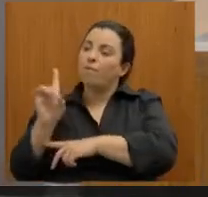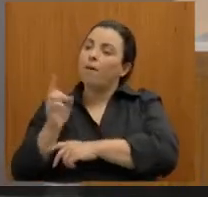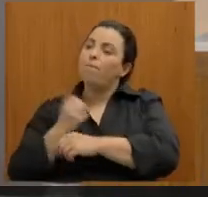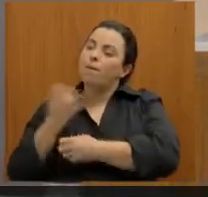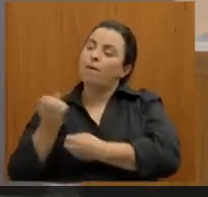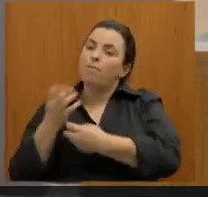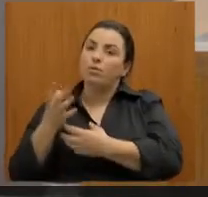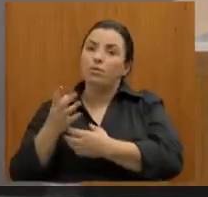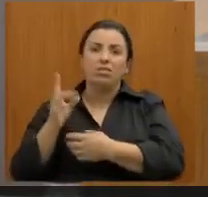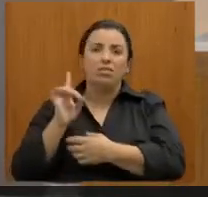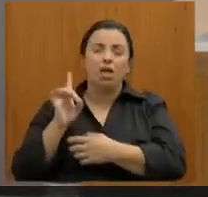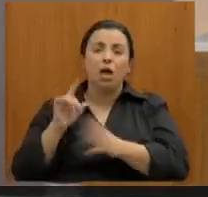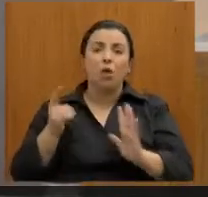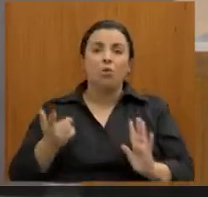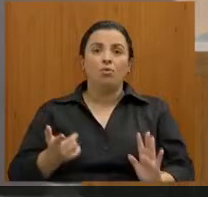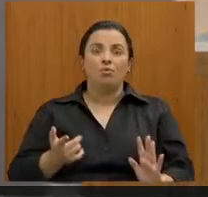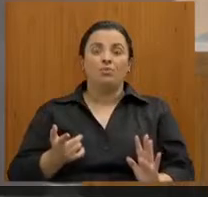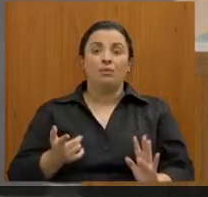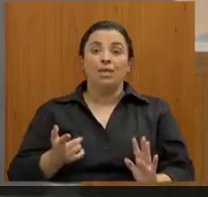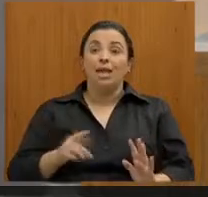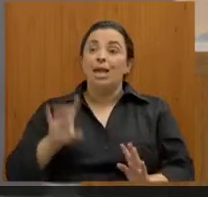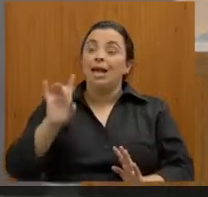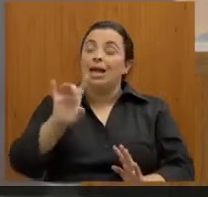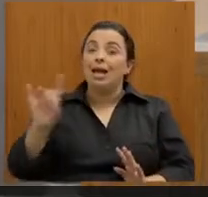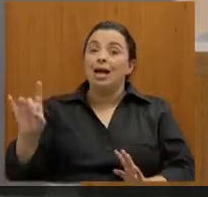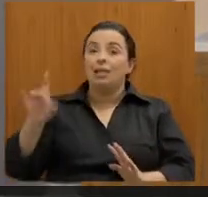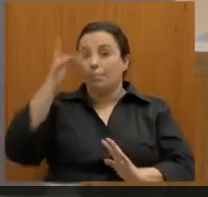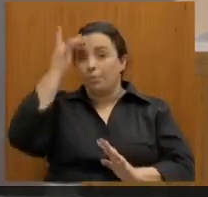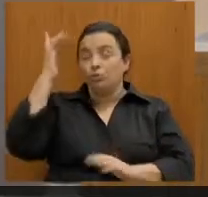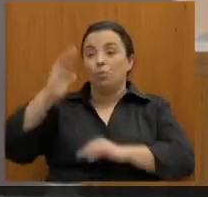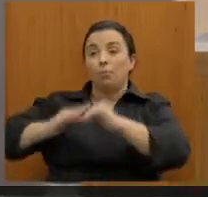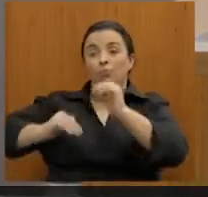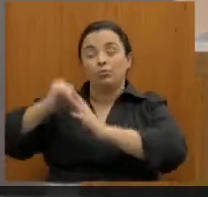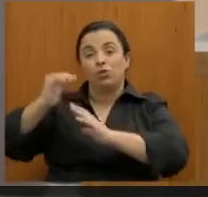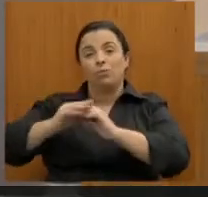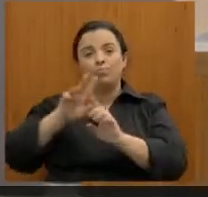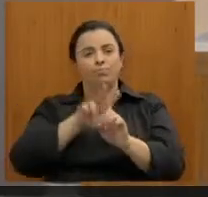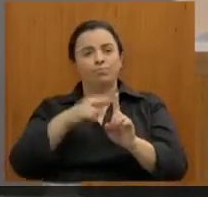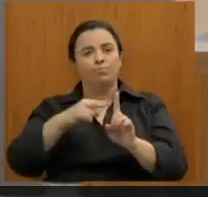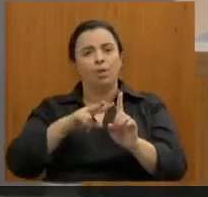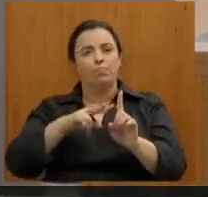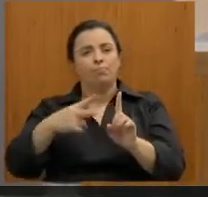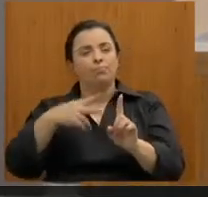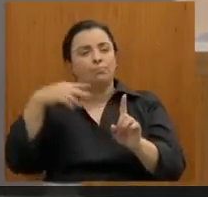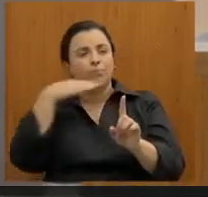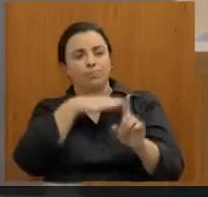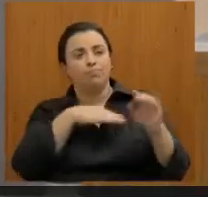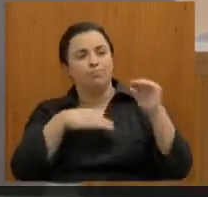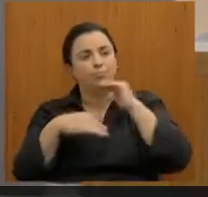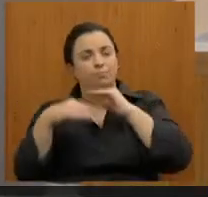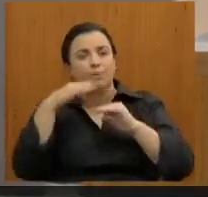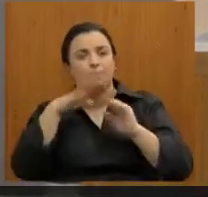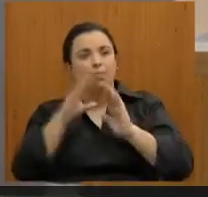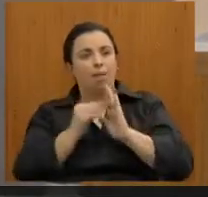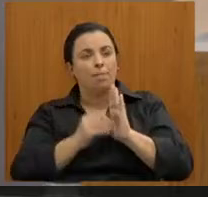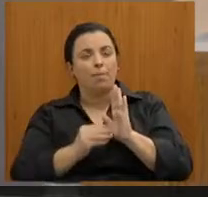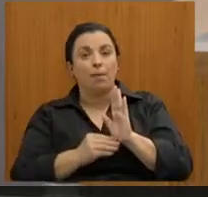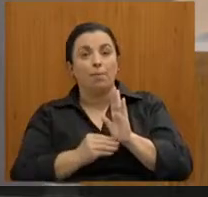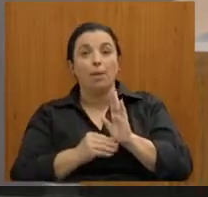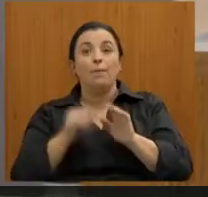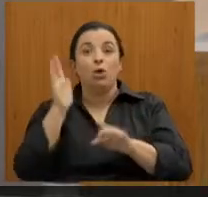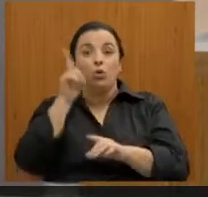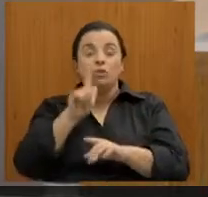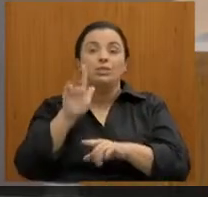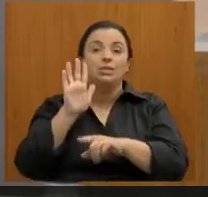profissional e o seu parecer para ir sim a gente conseguir ajudar aquela mulher porque violência